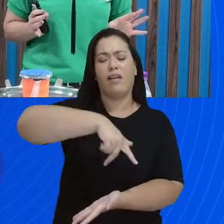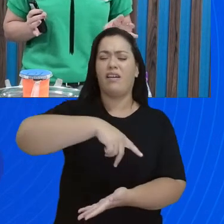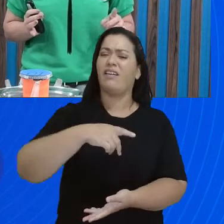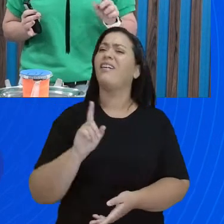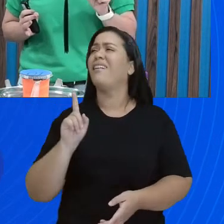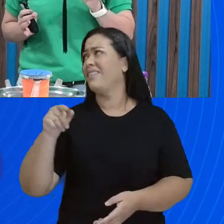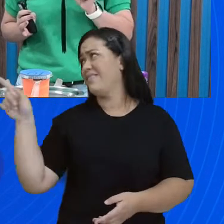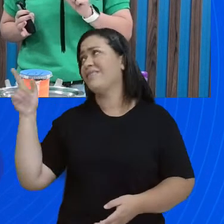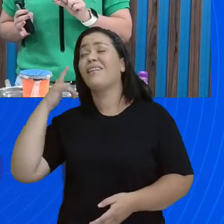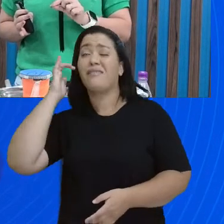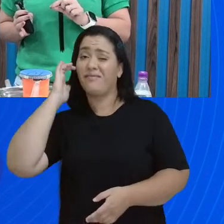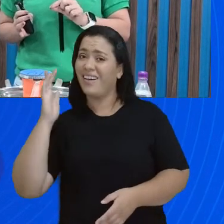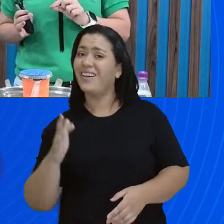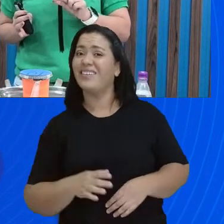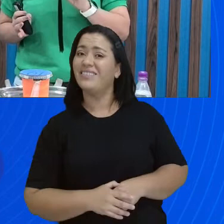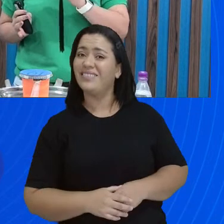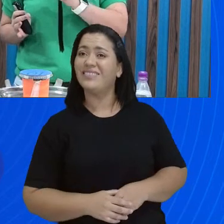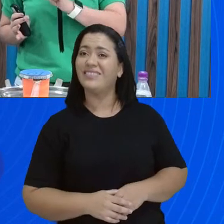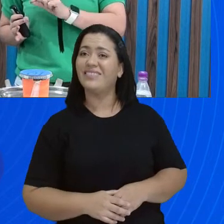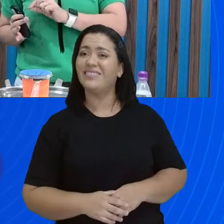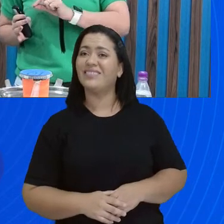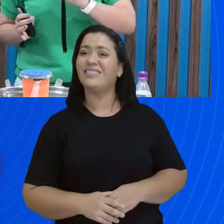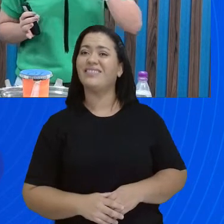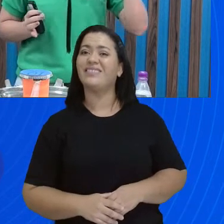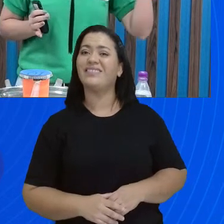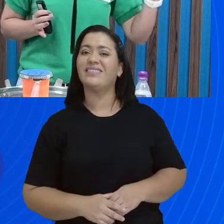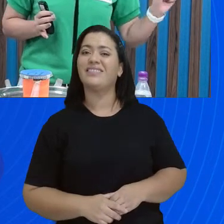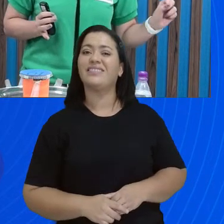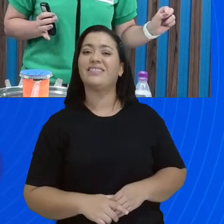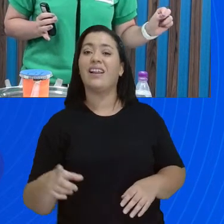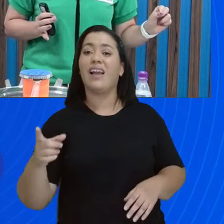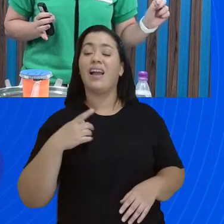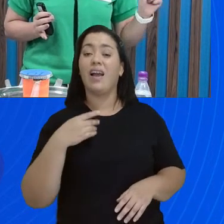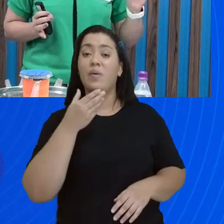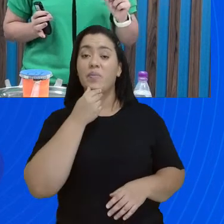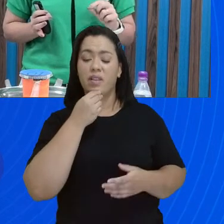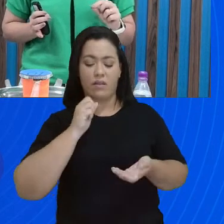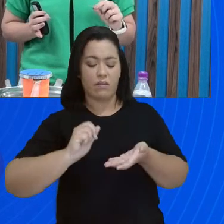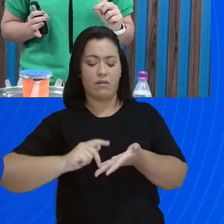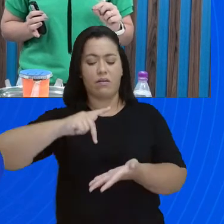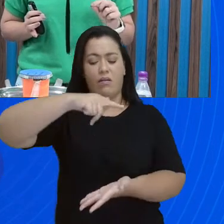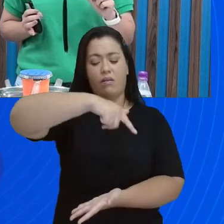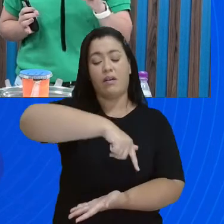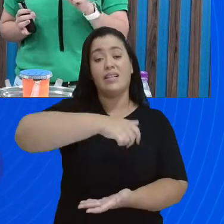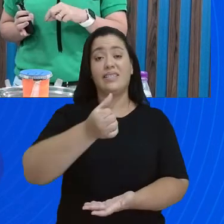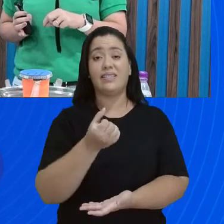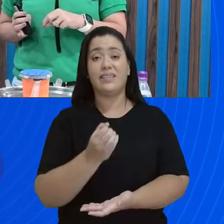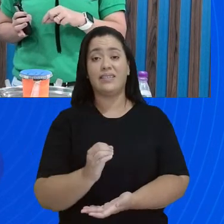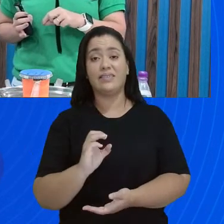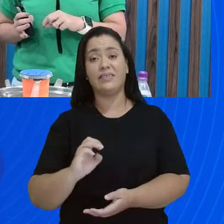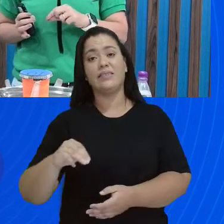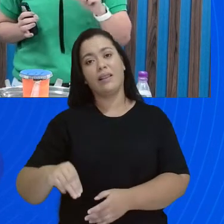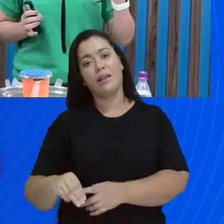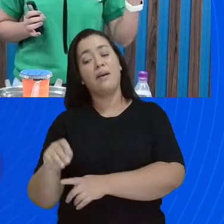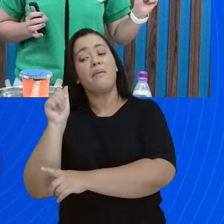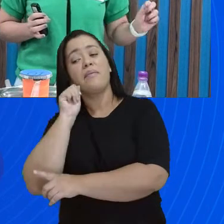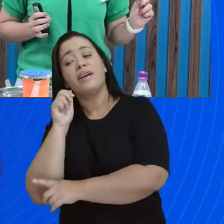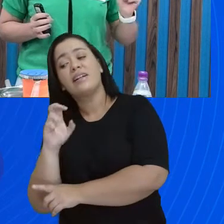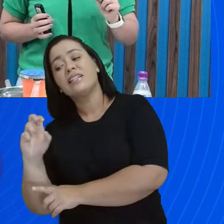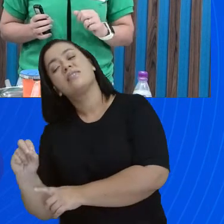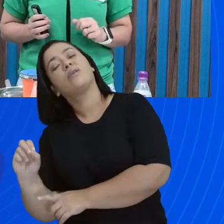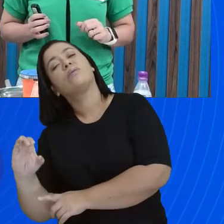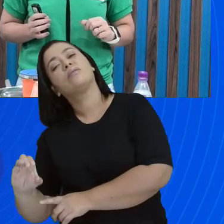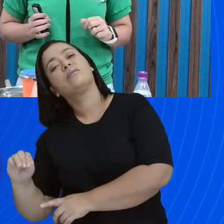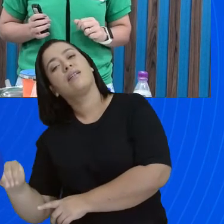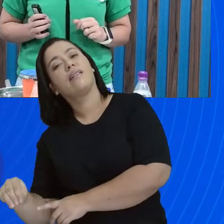fácil. Hugo saltou ali 60 centímetros e a Ana saltou